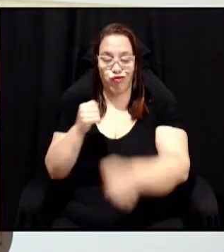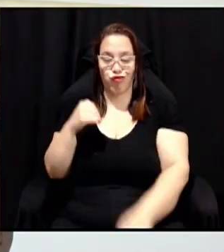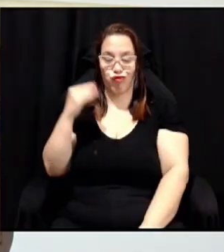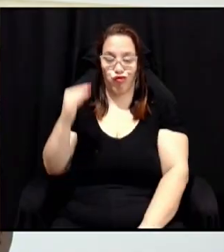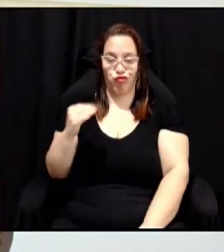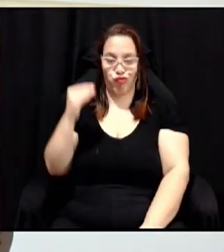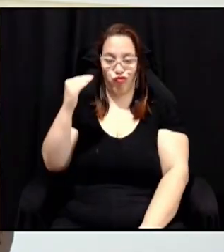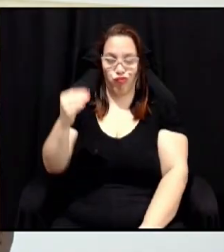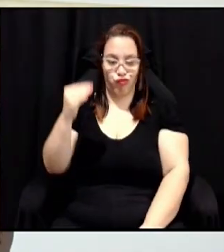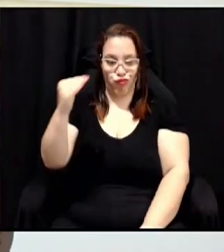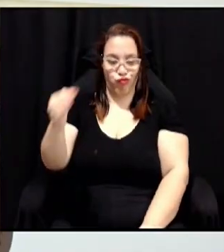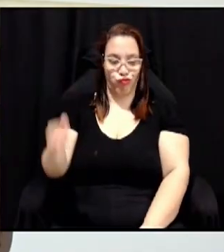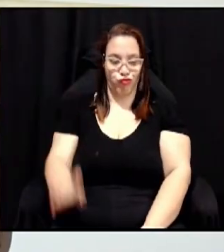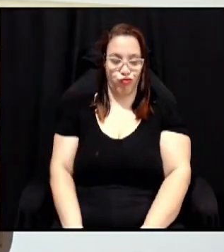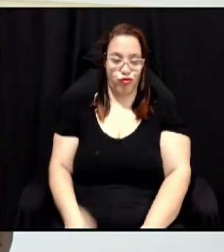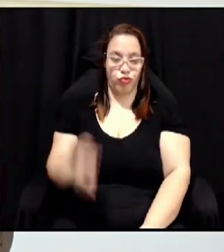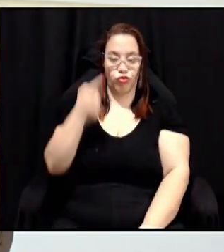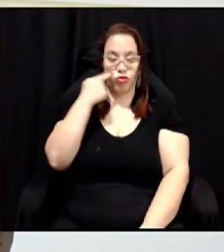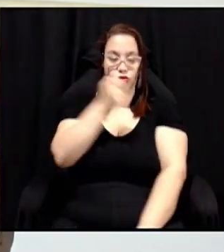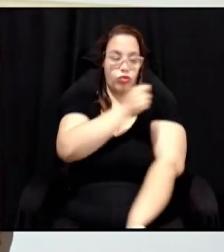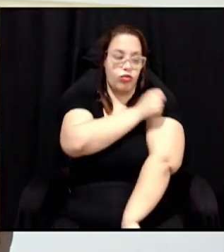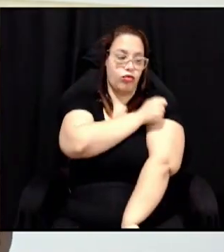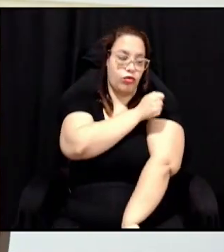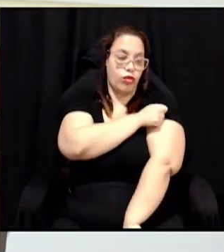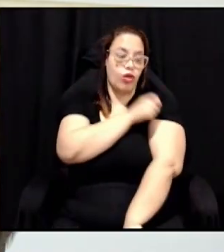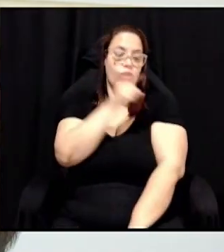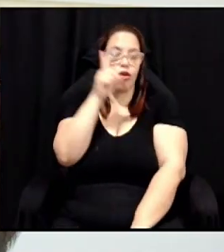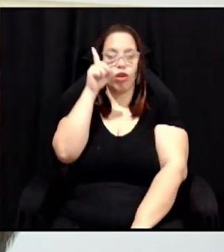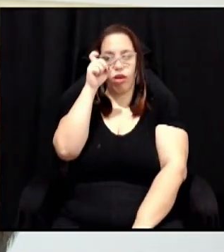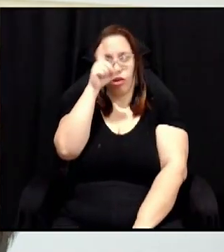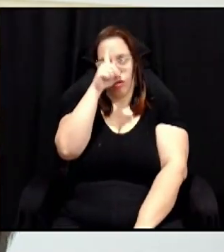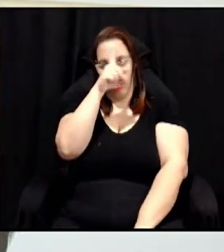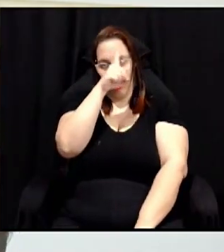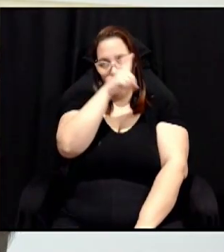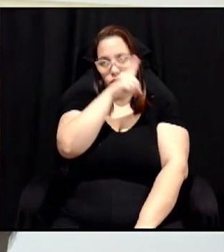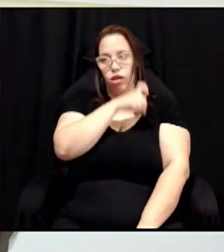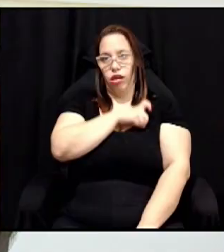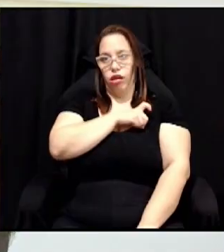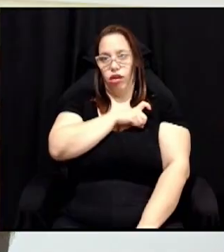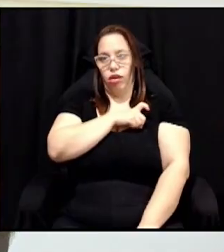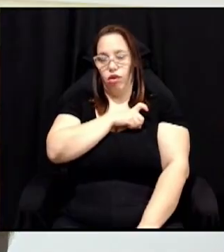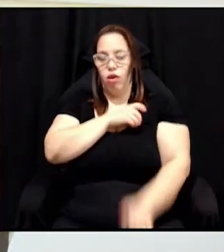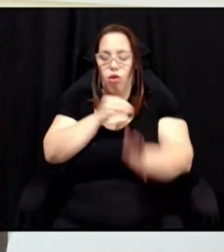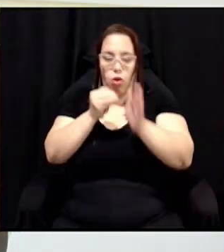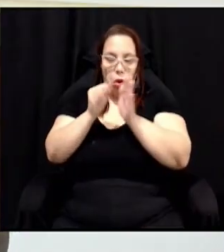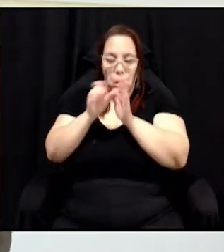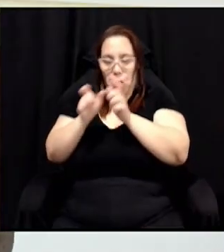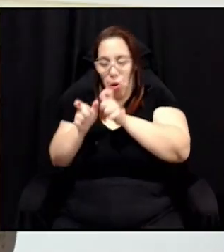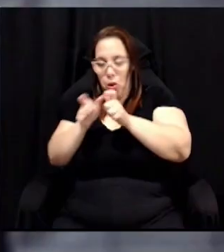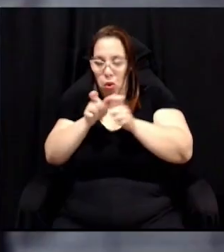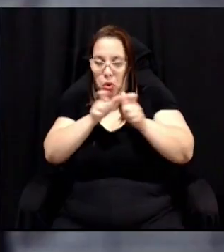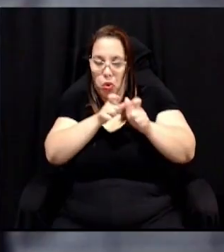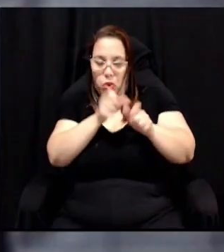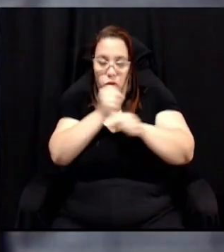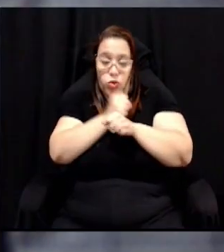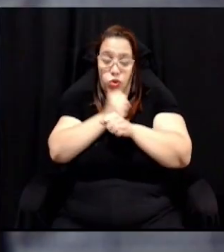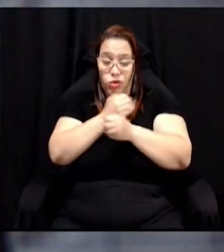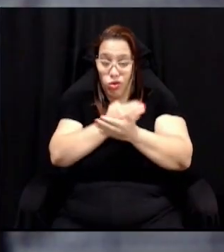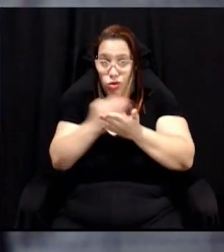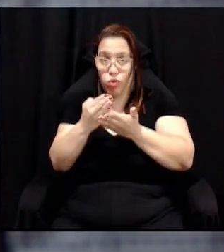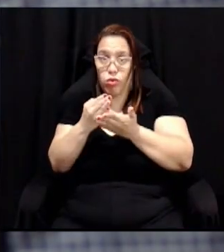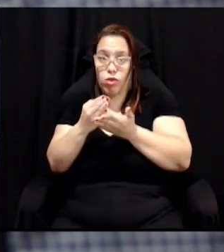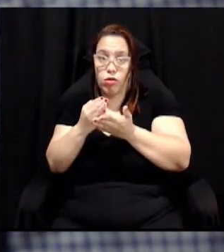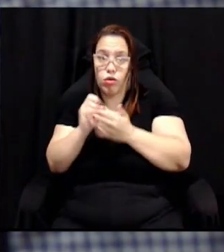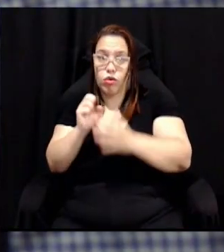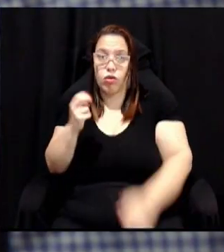também esses alunos muitas vezes tendo algumas dificuldades por conta de alguma lacuna que não foi suprida nos anos iniciais, ou até mesmo